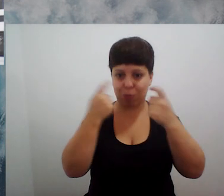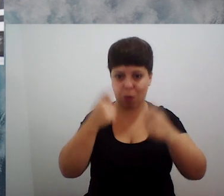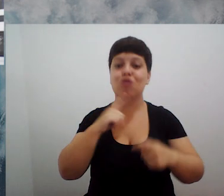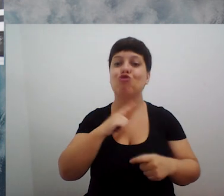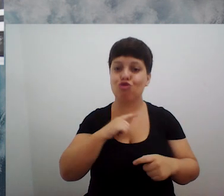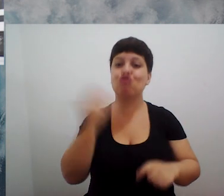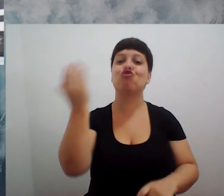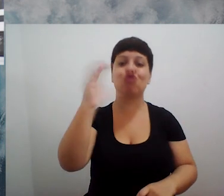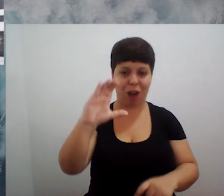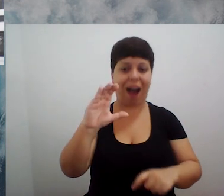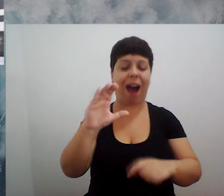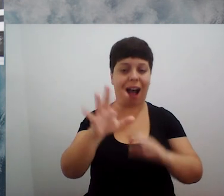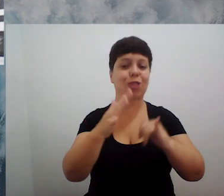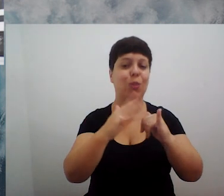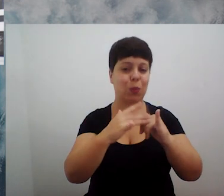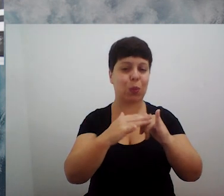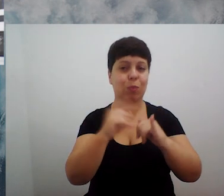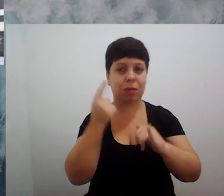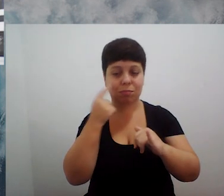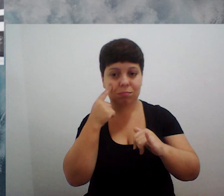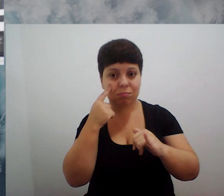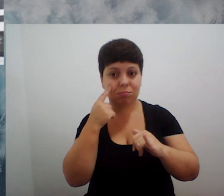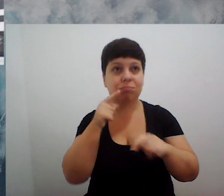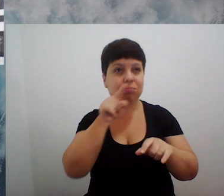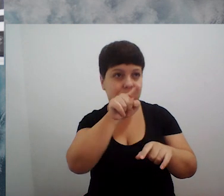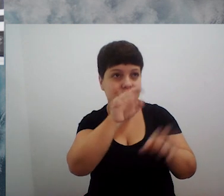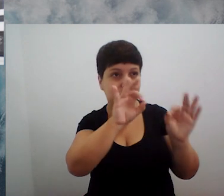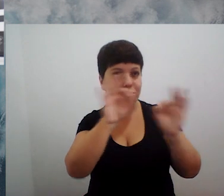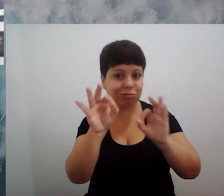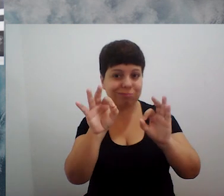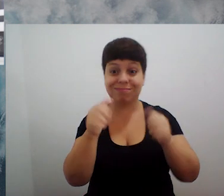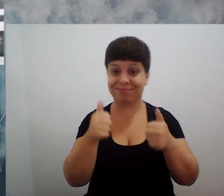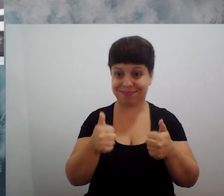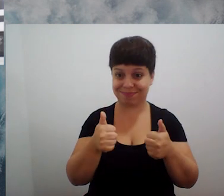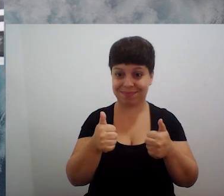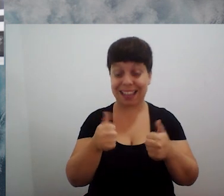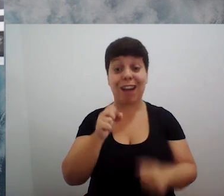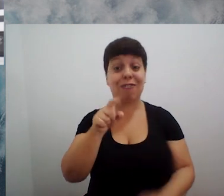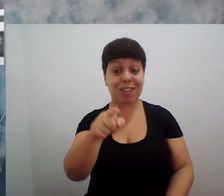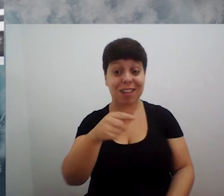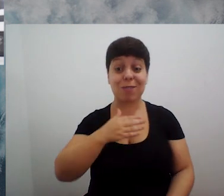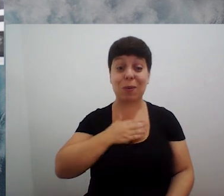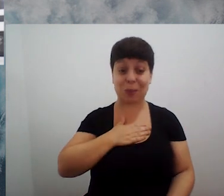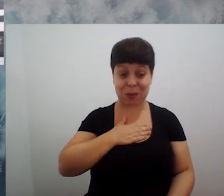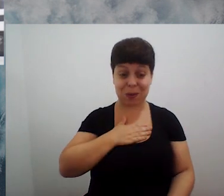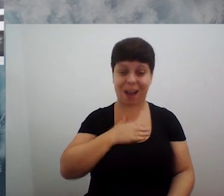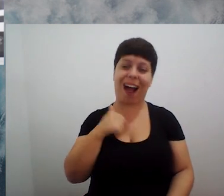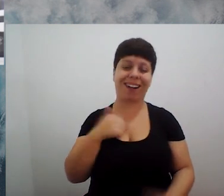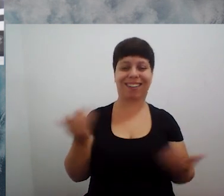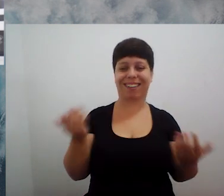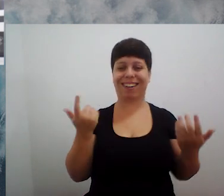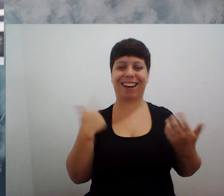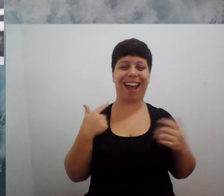aqui no nosso canal. É só dar uma passadinha lá, ou aqui, e conferir. E se você gostou, esse é um momento